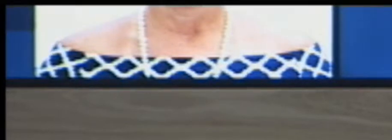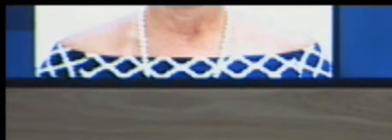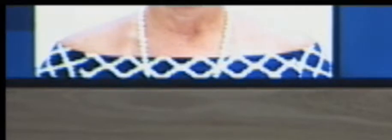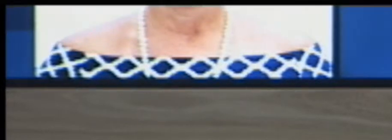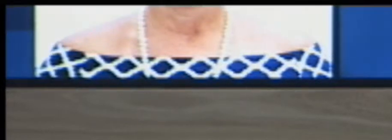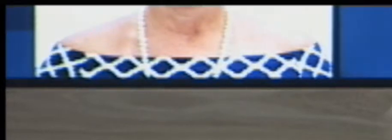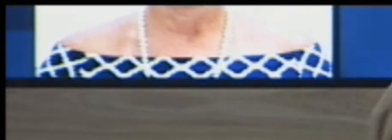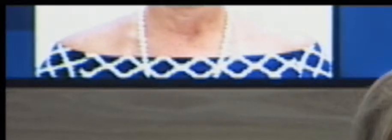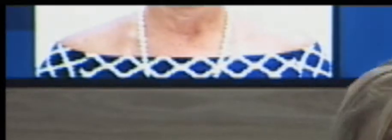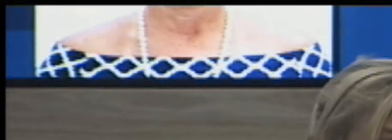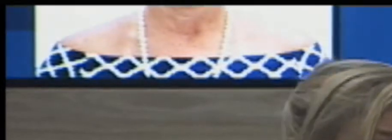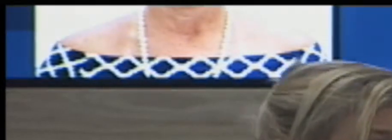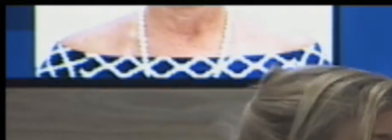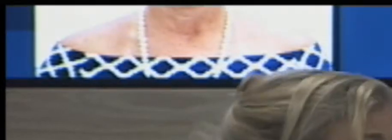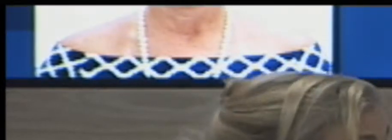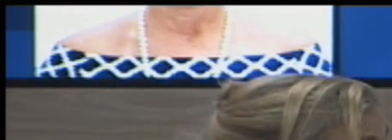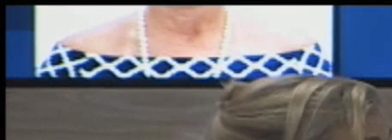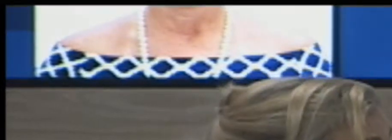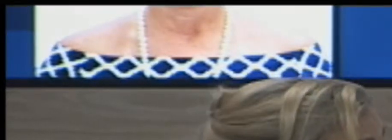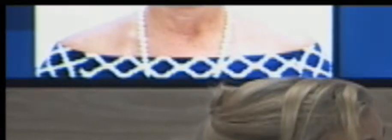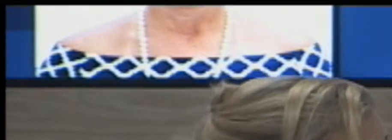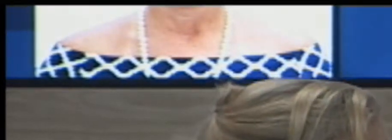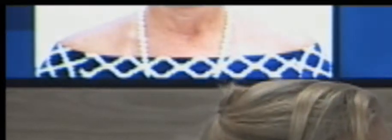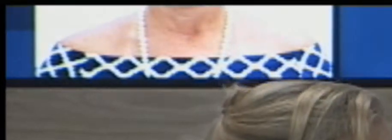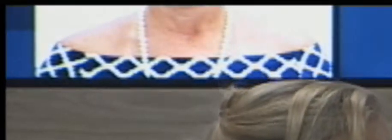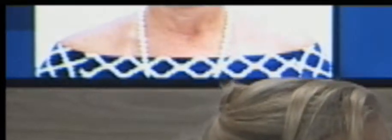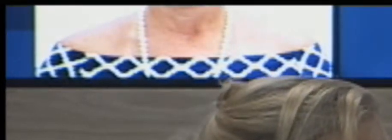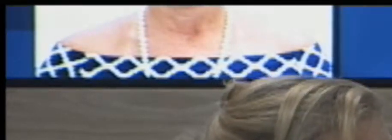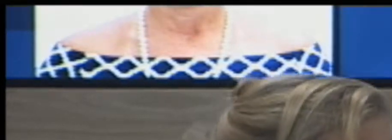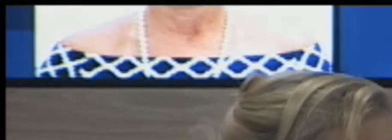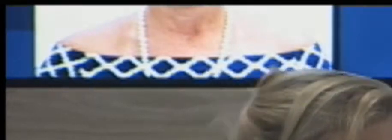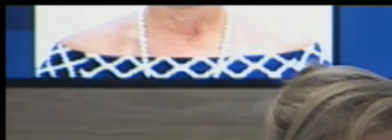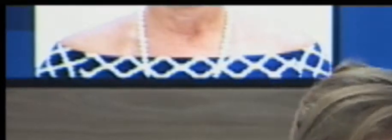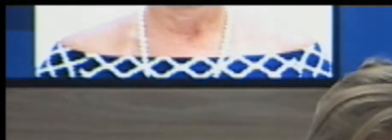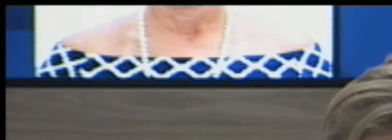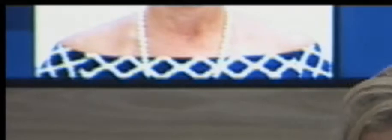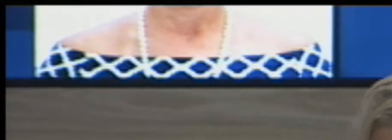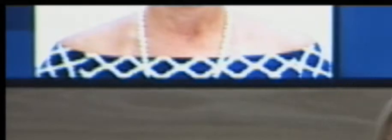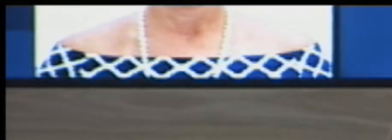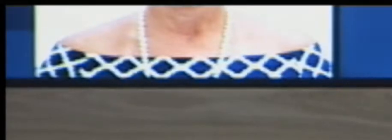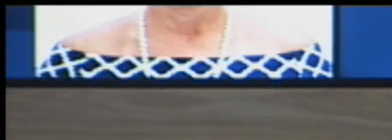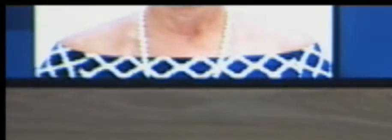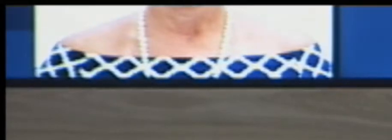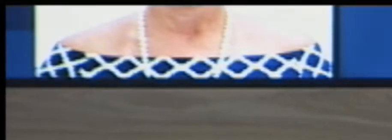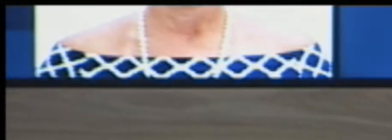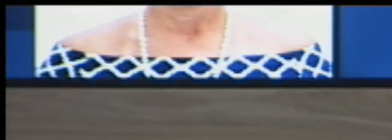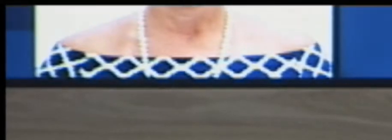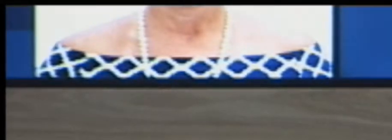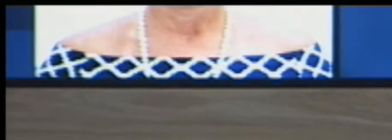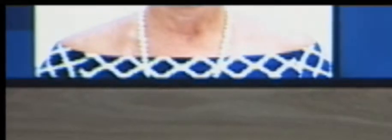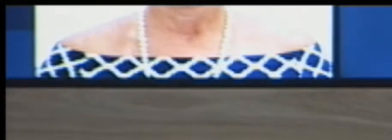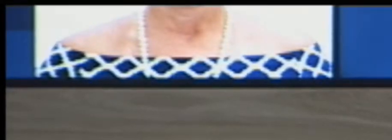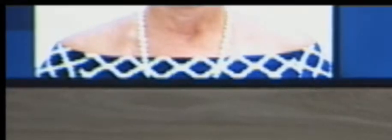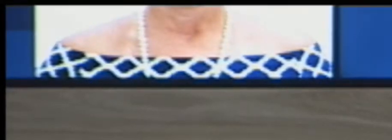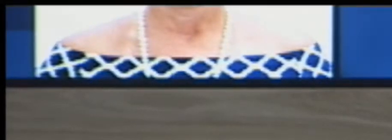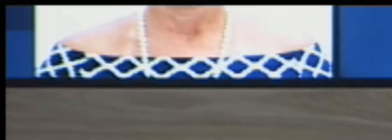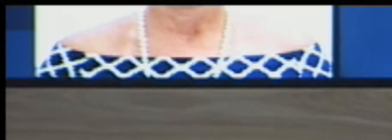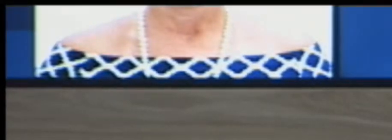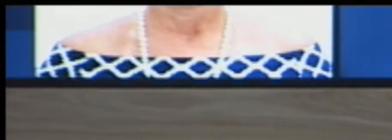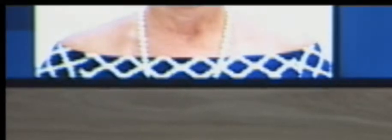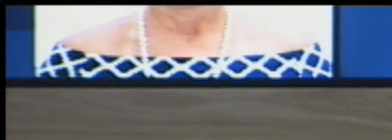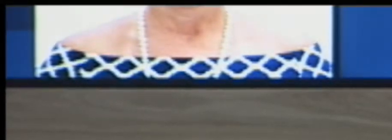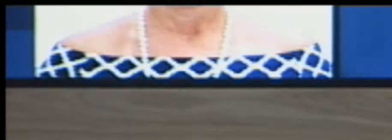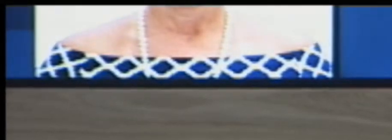Como foi no começo do Conselho da Mulher, quando a Ana Bonini andava com os documentos do Conselho da